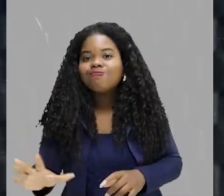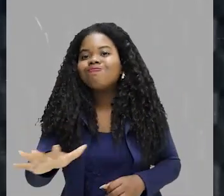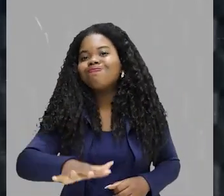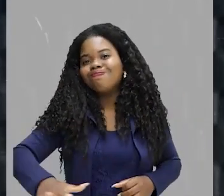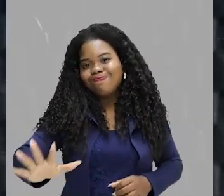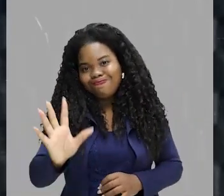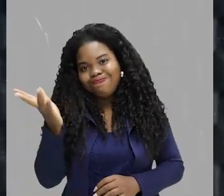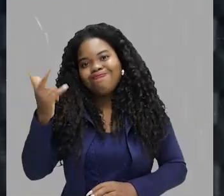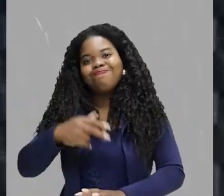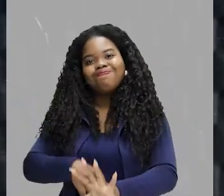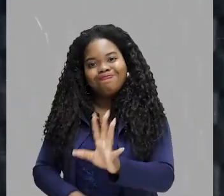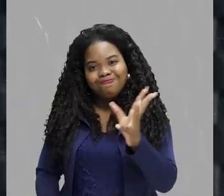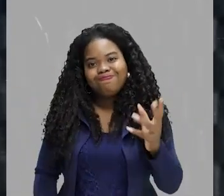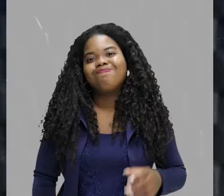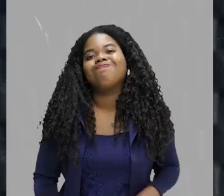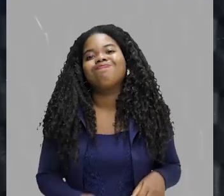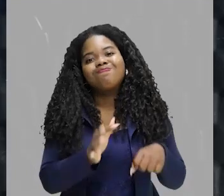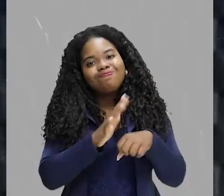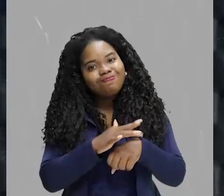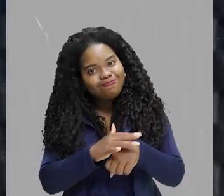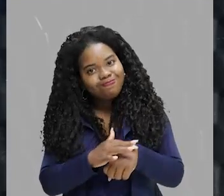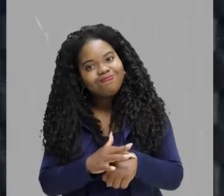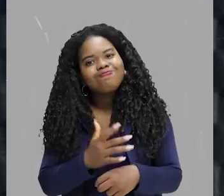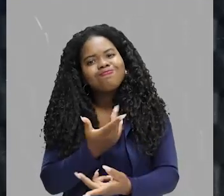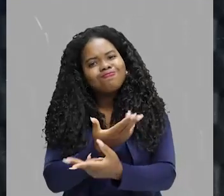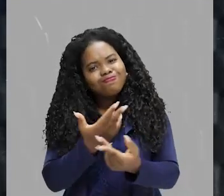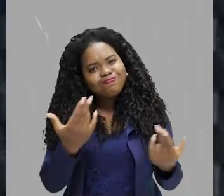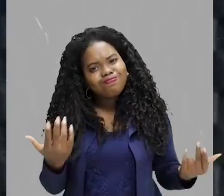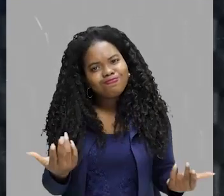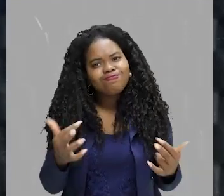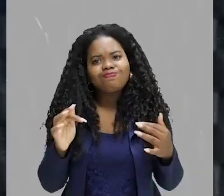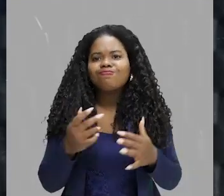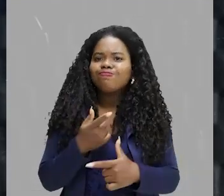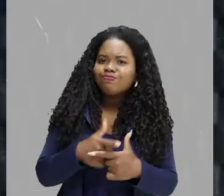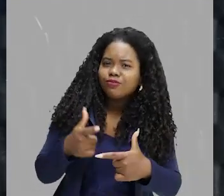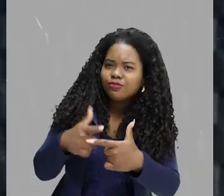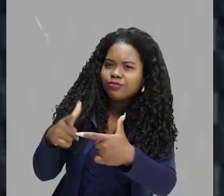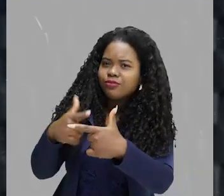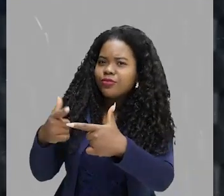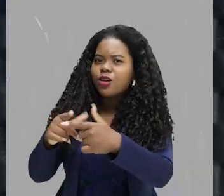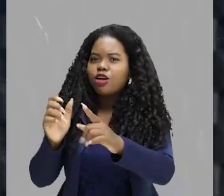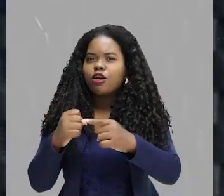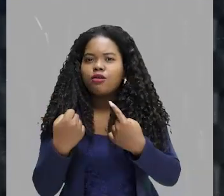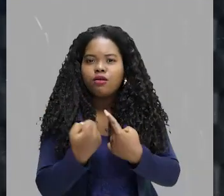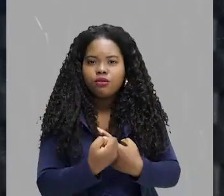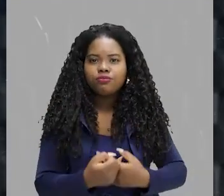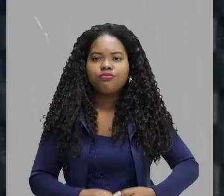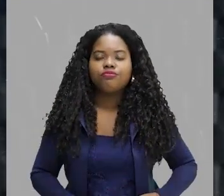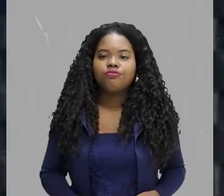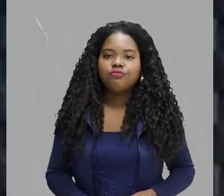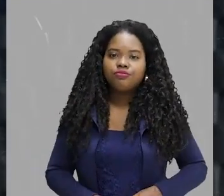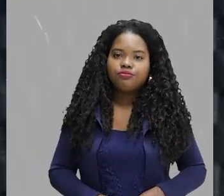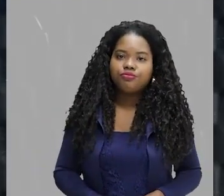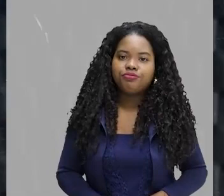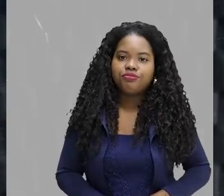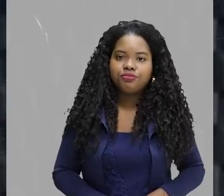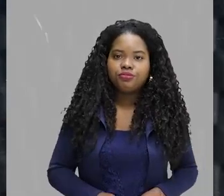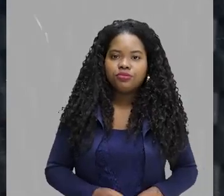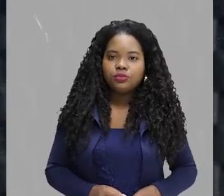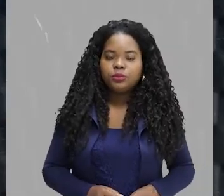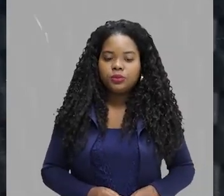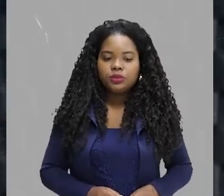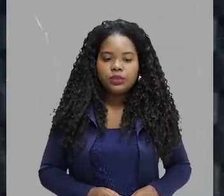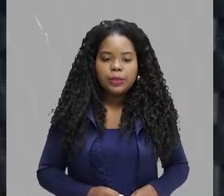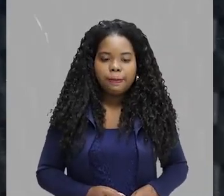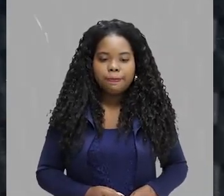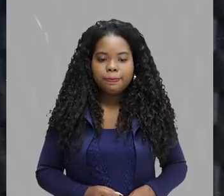lixo, que causa doença, que causa enfermidade, que causam problemas sociais, socioambientais, para ser mais exato,